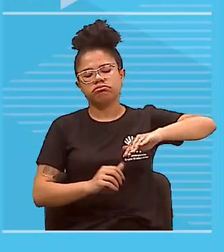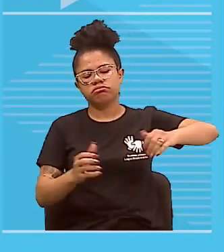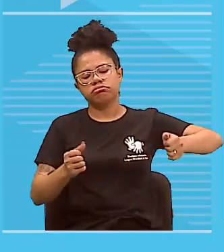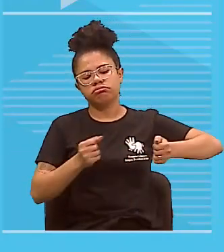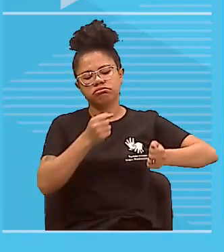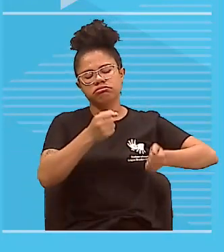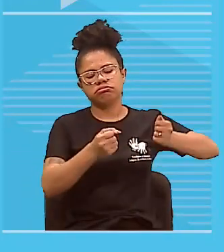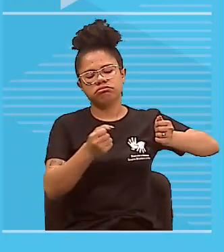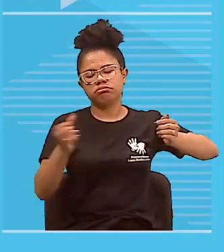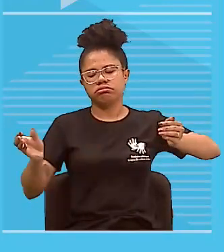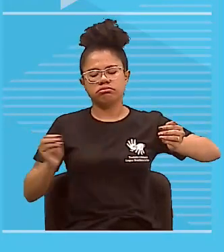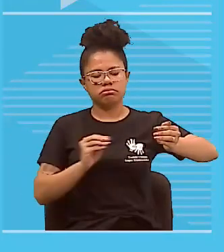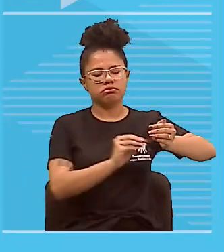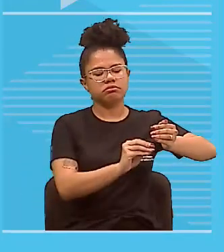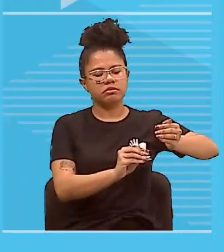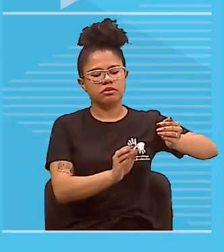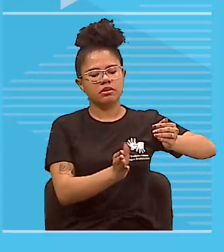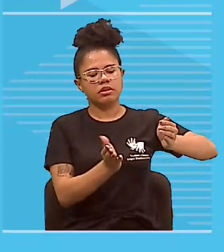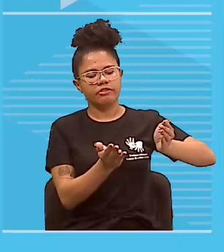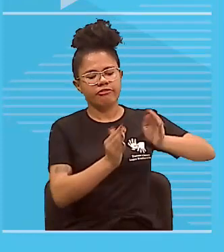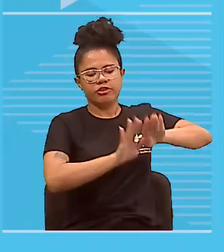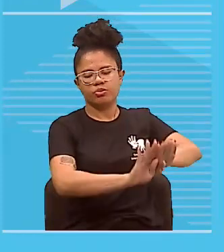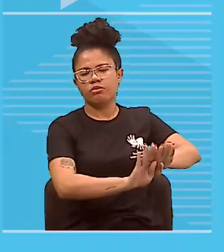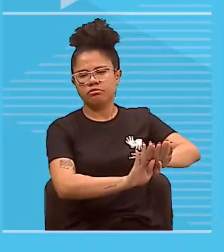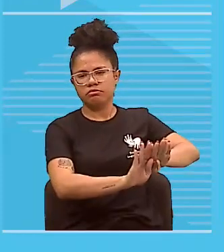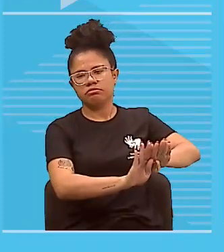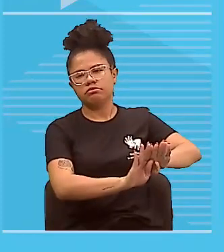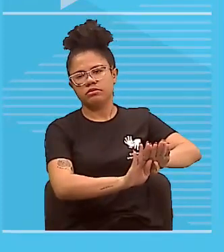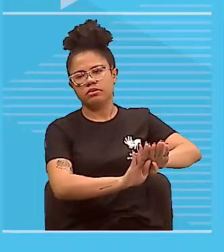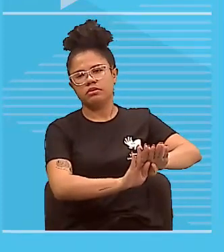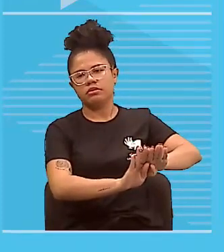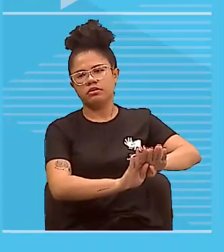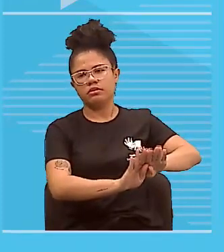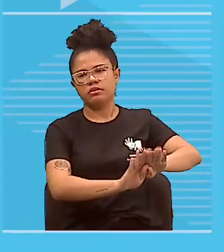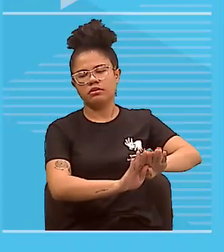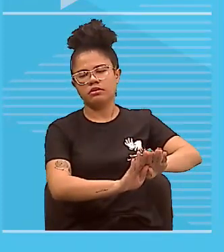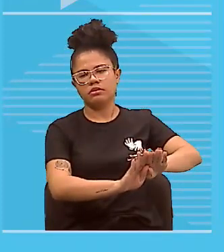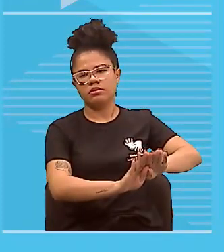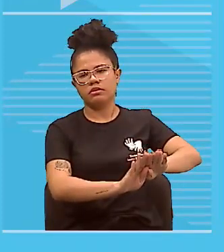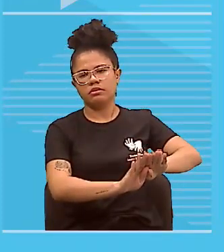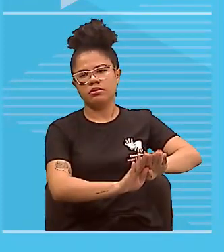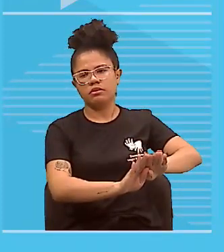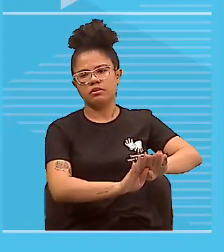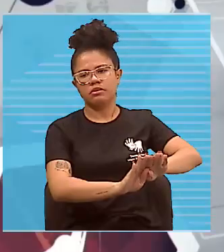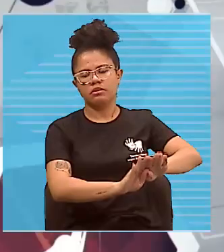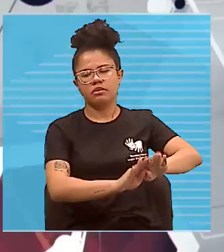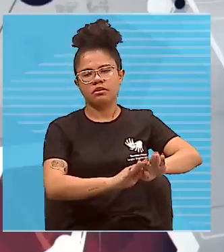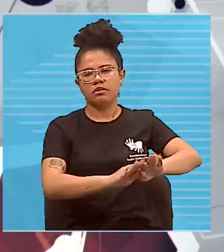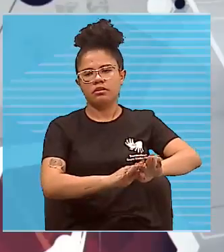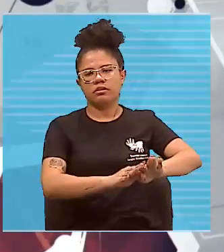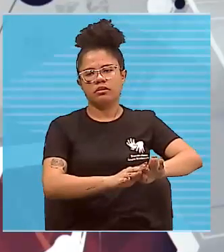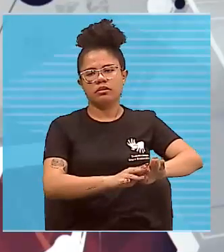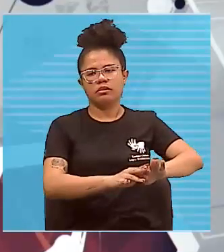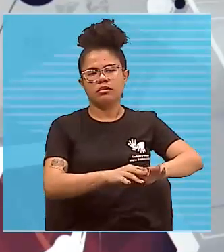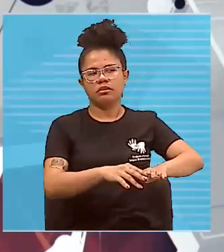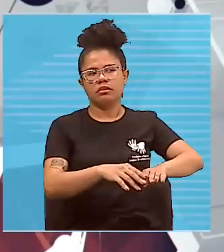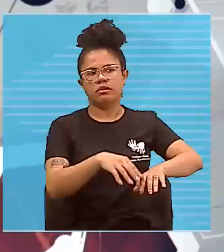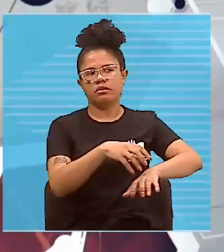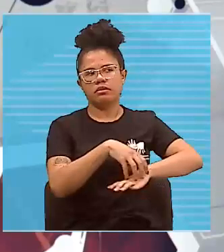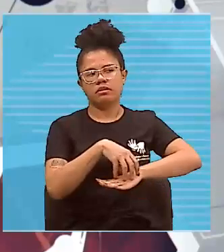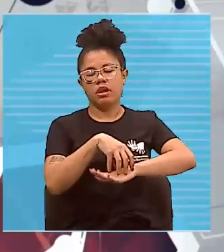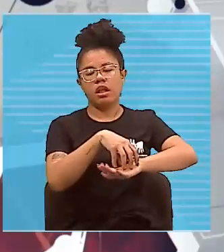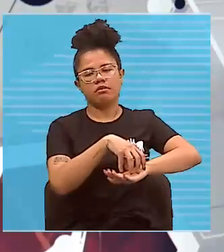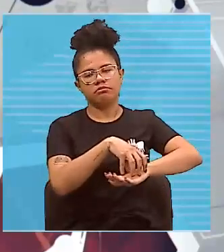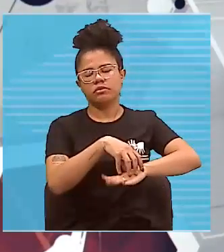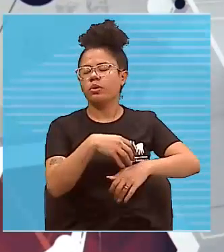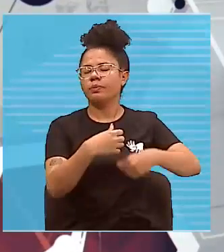realmente é assim, desumano demais. Botaram o cara com a cabeça dentro do porta-mala do carro, era um carro da polícia, os